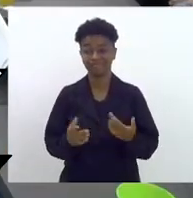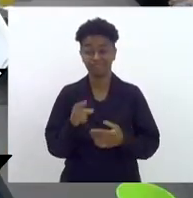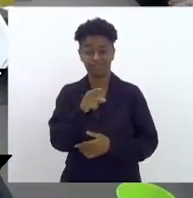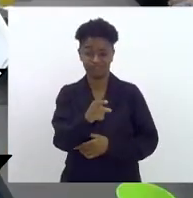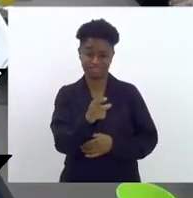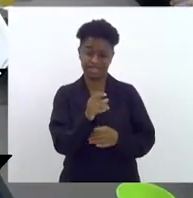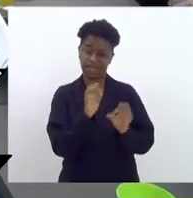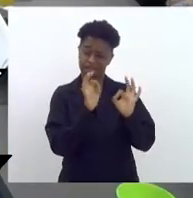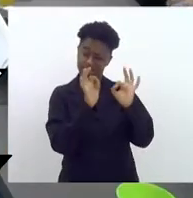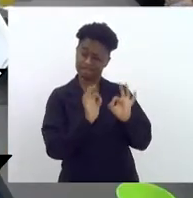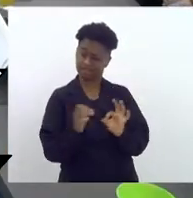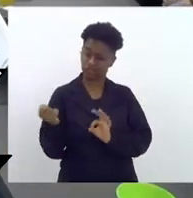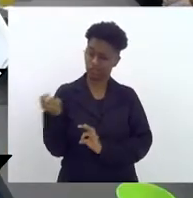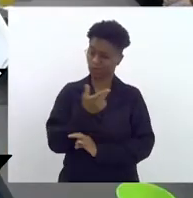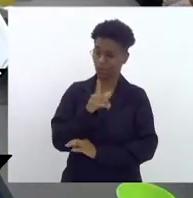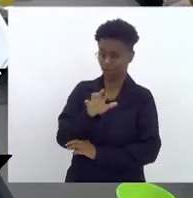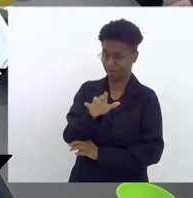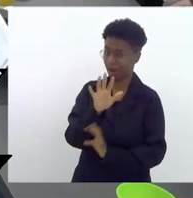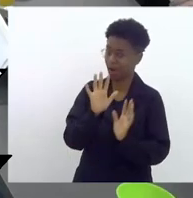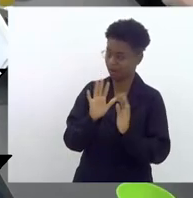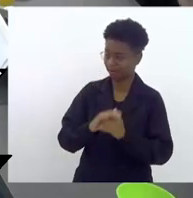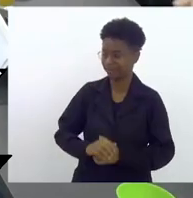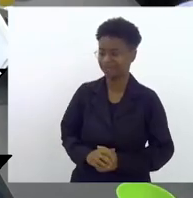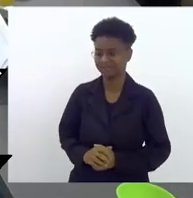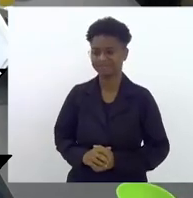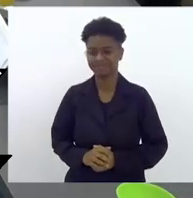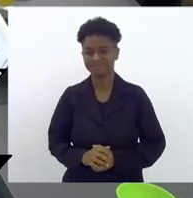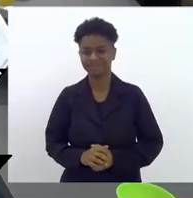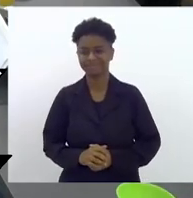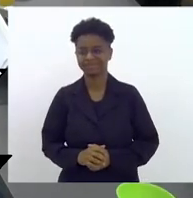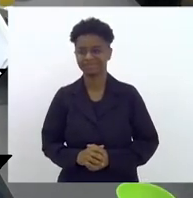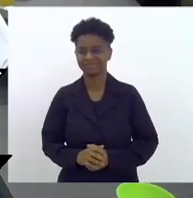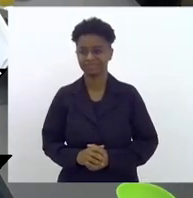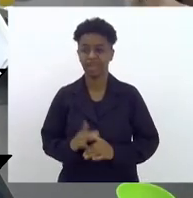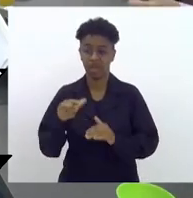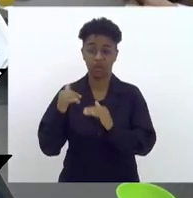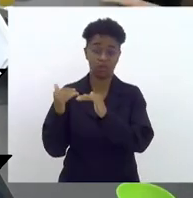do que o seu irmão quero deixar claro isso aqui então